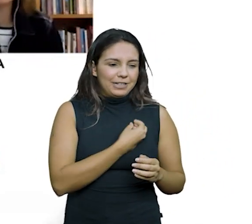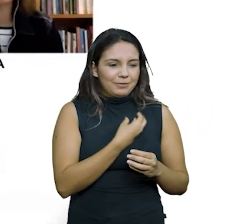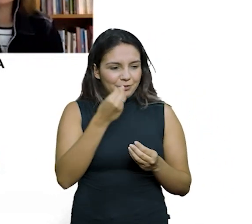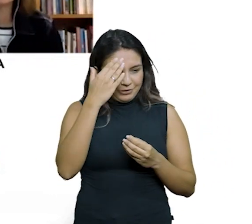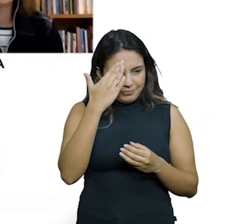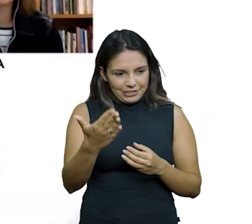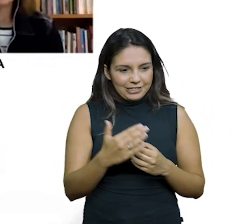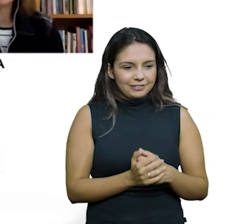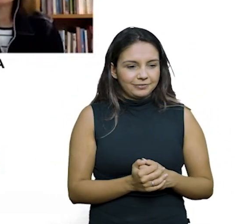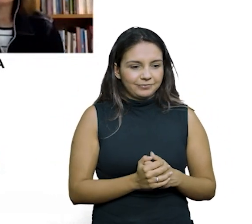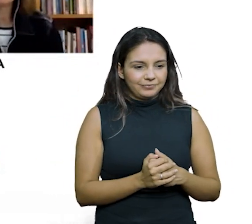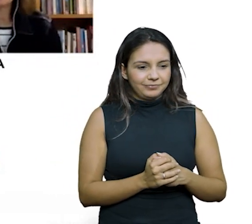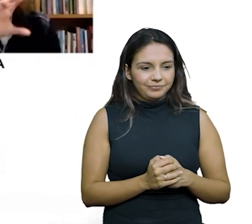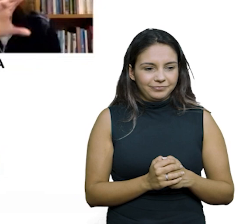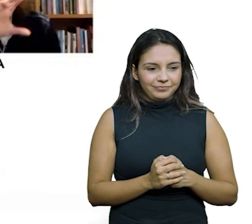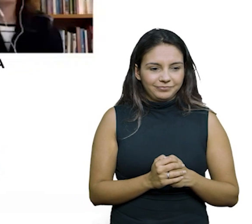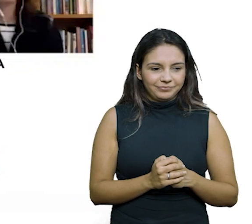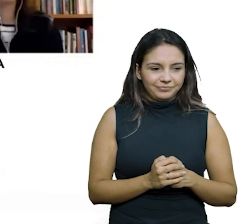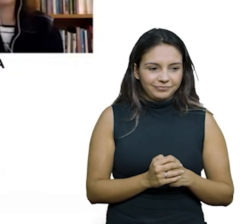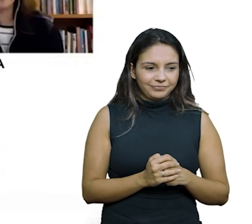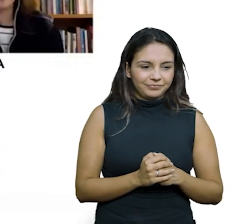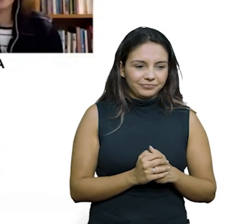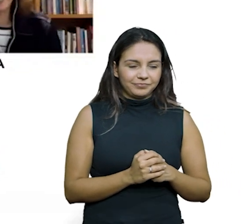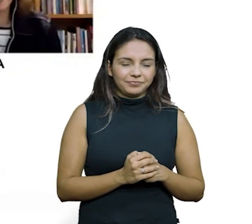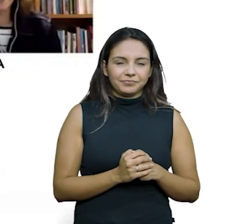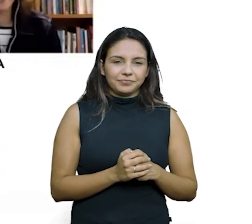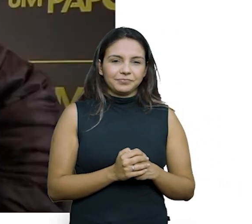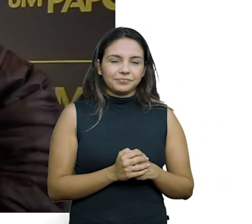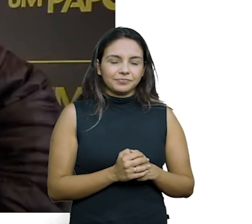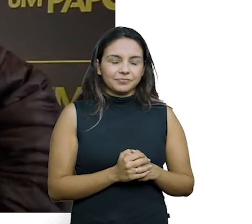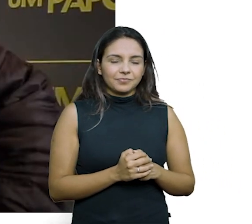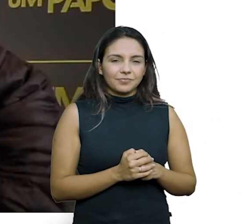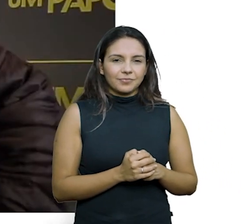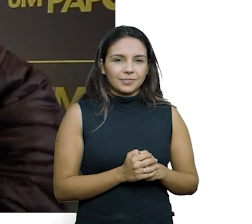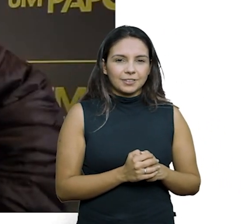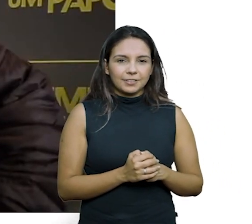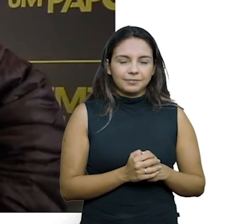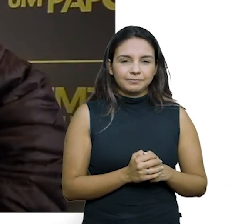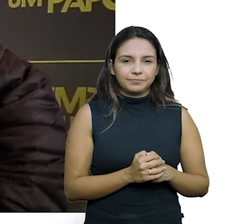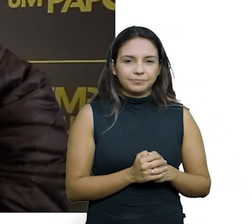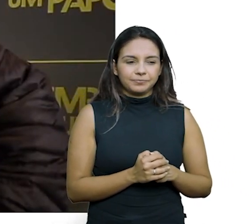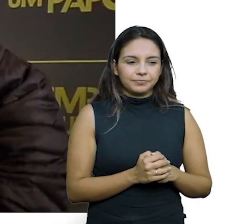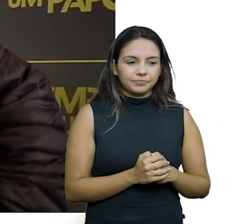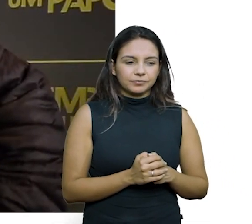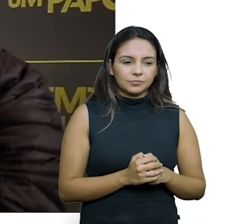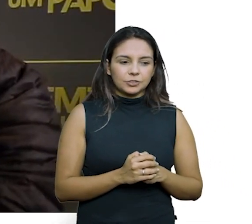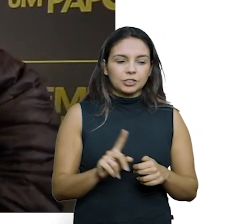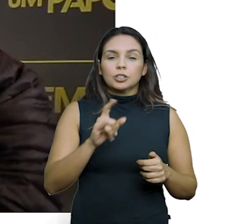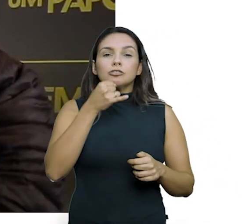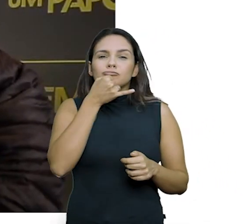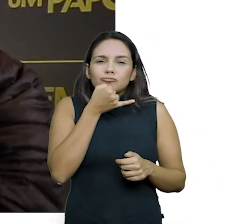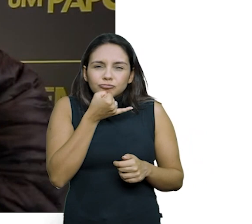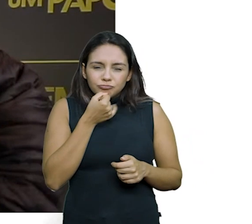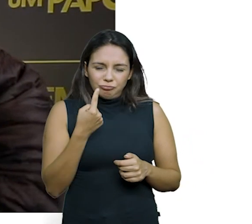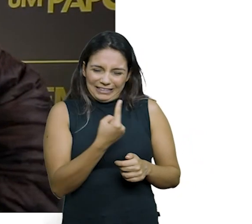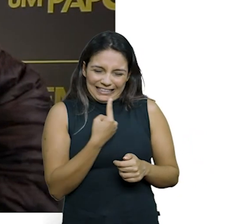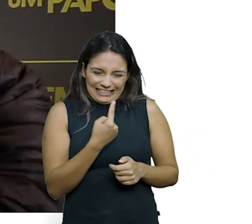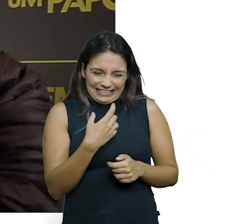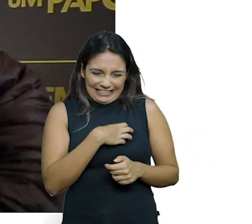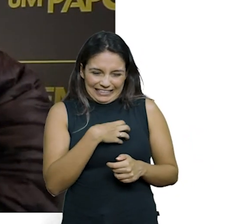Sempre. Muito obrigado. O Tom é viu, a Tom? cara do Flieraxá. Cara, Ninha Bartolomeu, não é a solidão que devemos